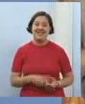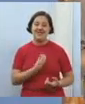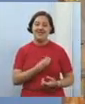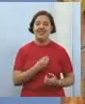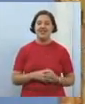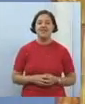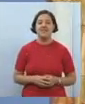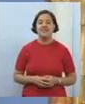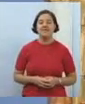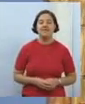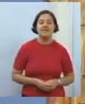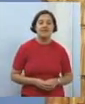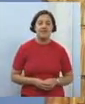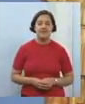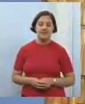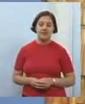Aí,